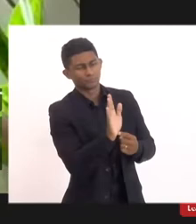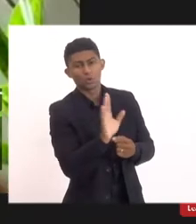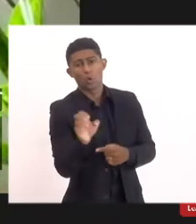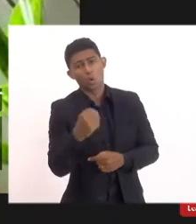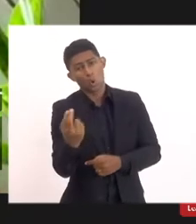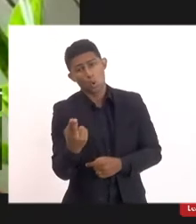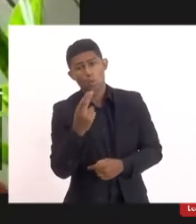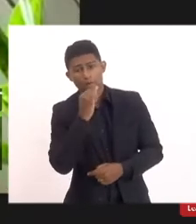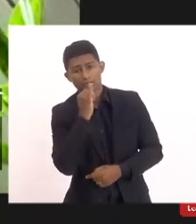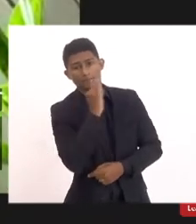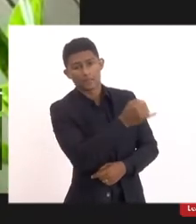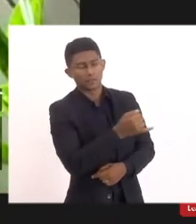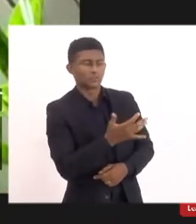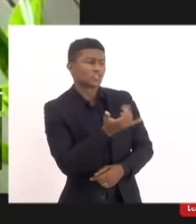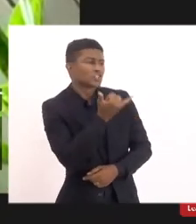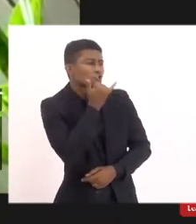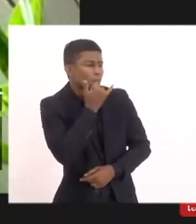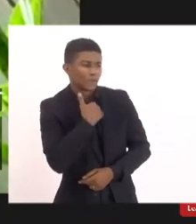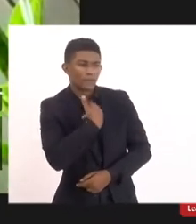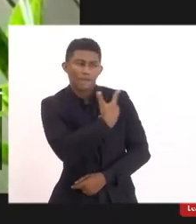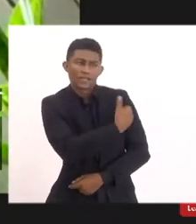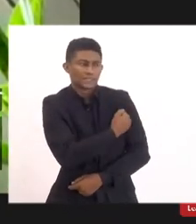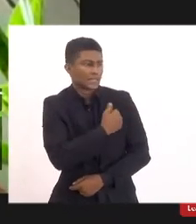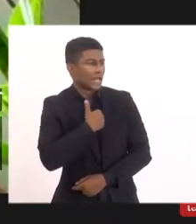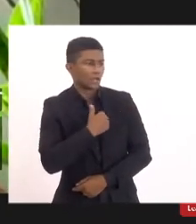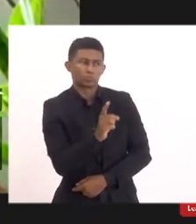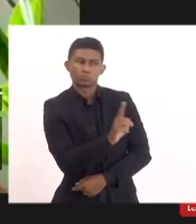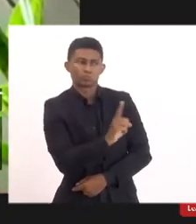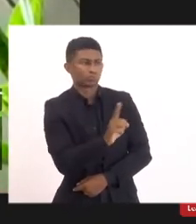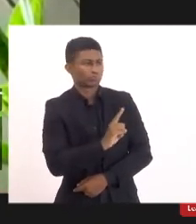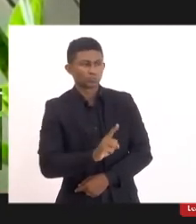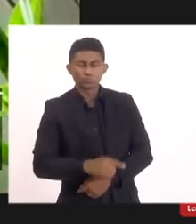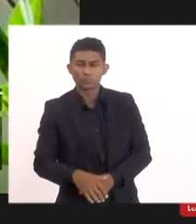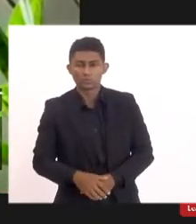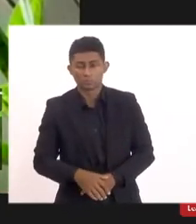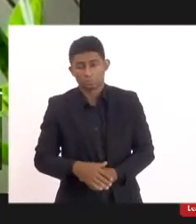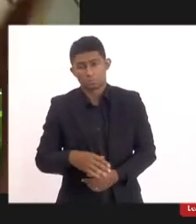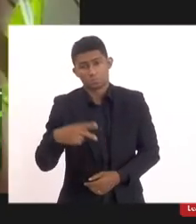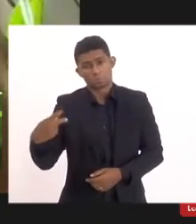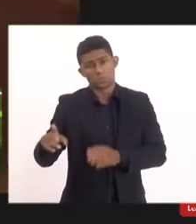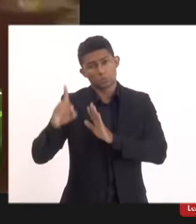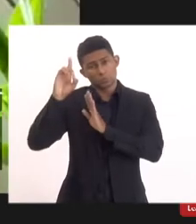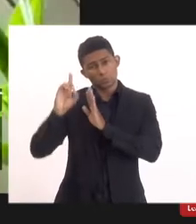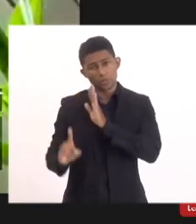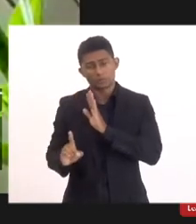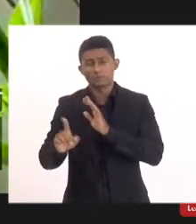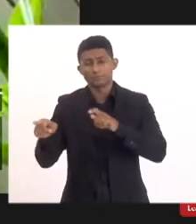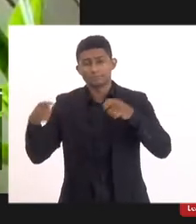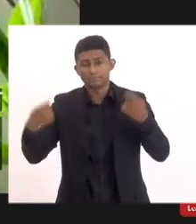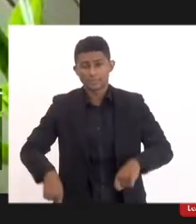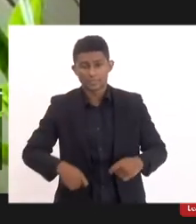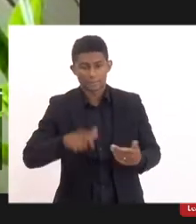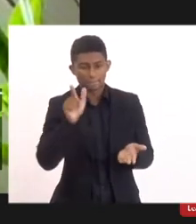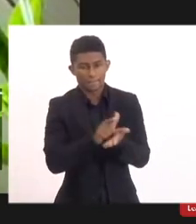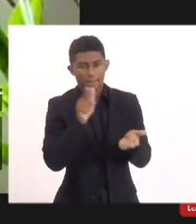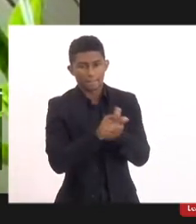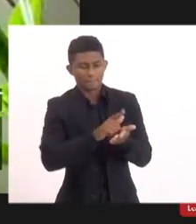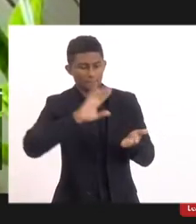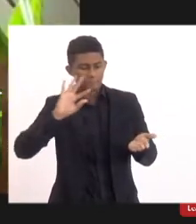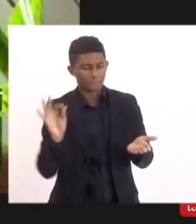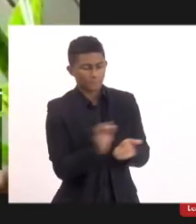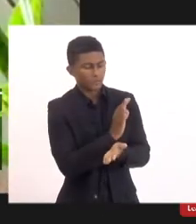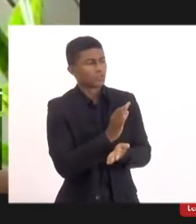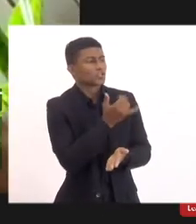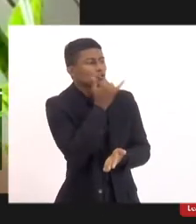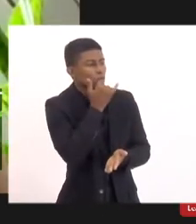tomo vacina, é um direito dele, mas ele vai assinar um termo de compromisso, né, um termo dizendo que ele